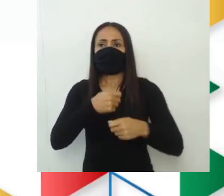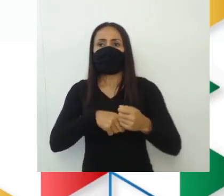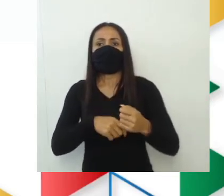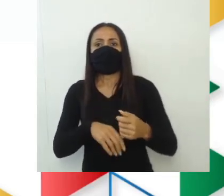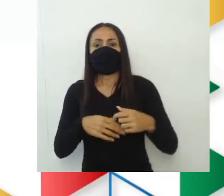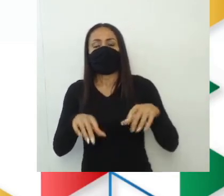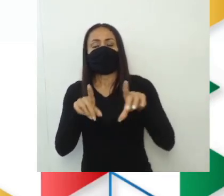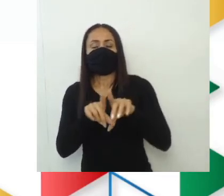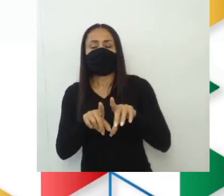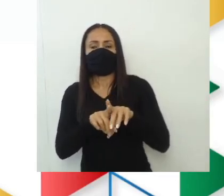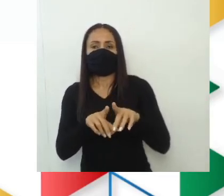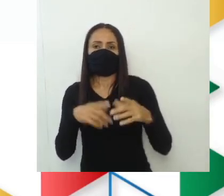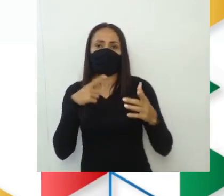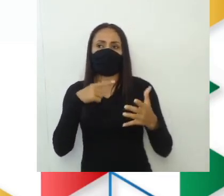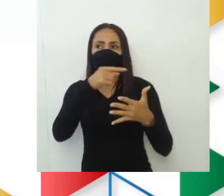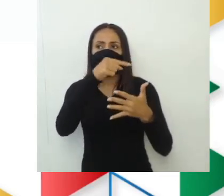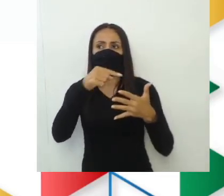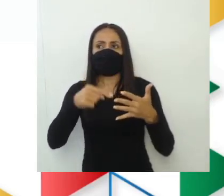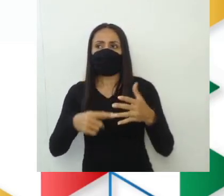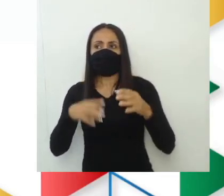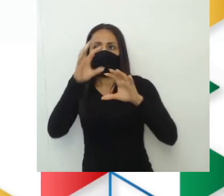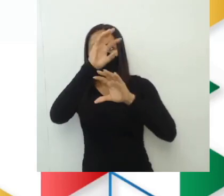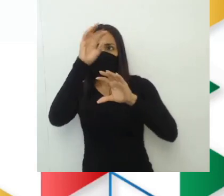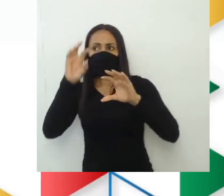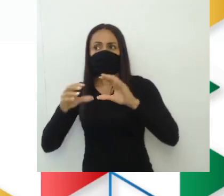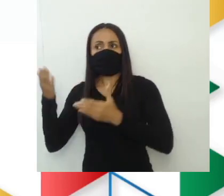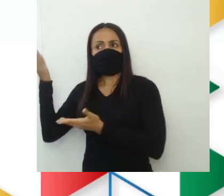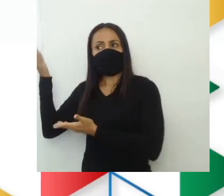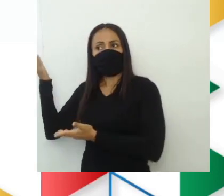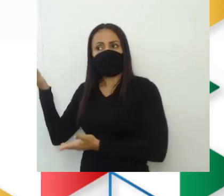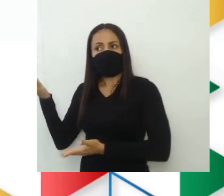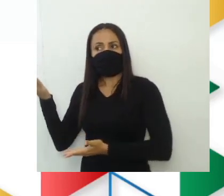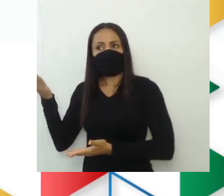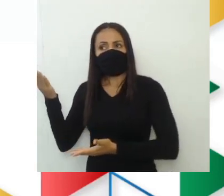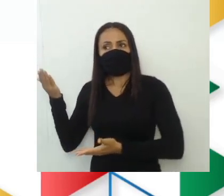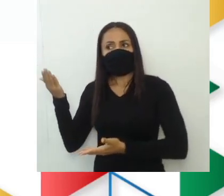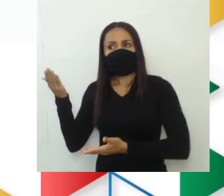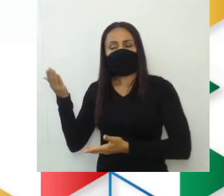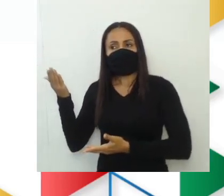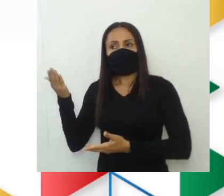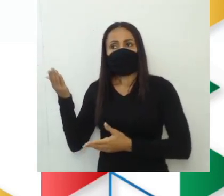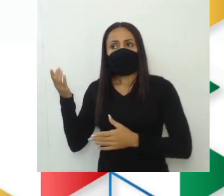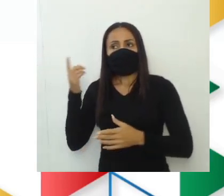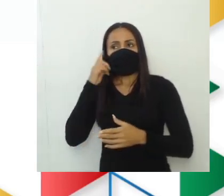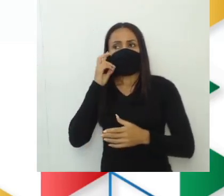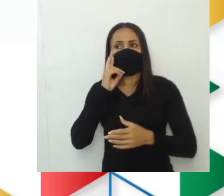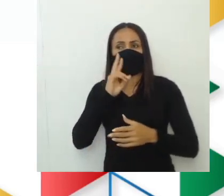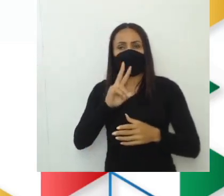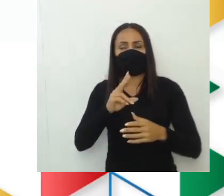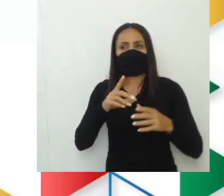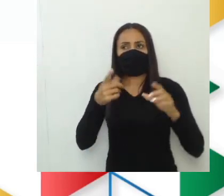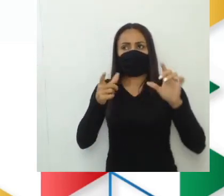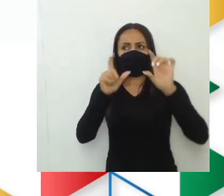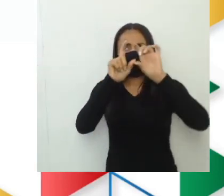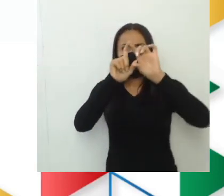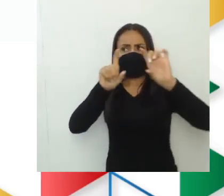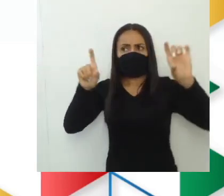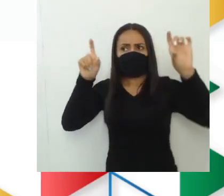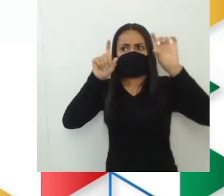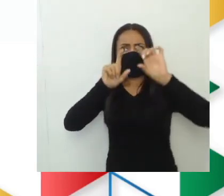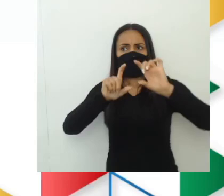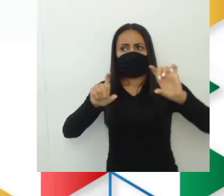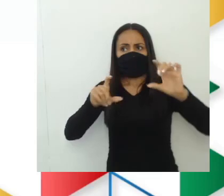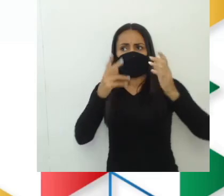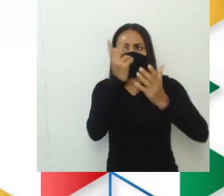suas iguarias ali ao redor do Oceano Índico, muito naquela parte aí de que você está visualizando no mapa